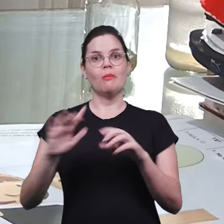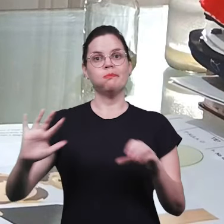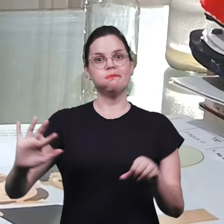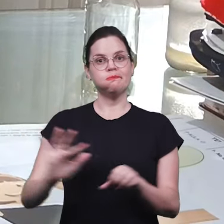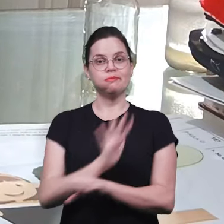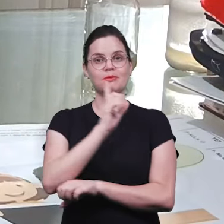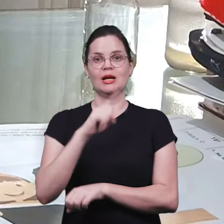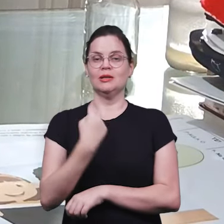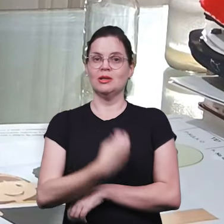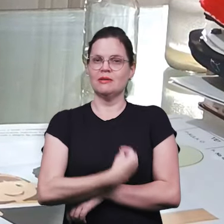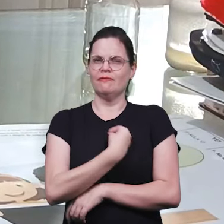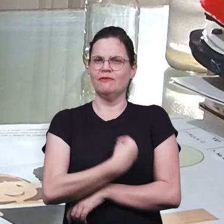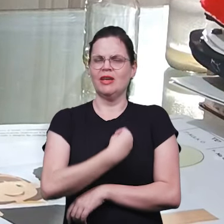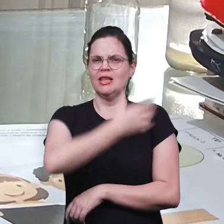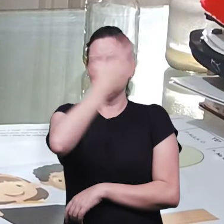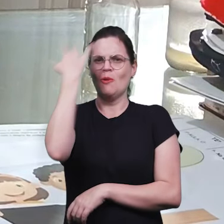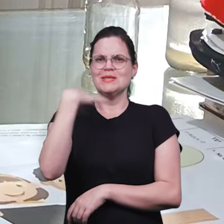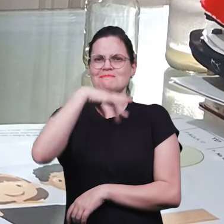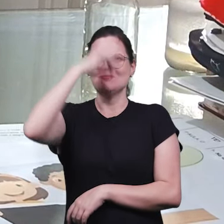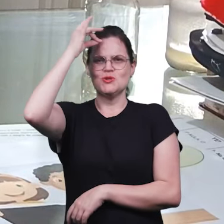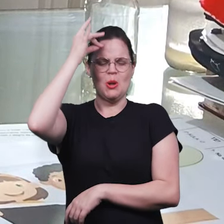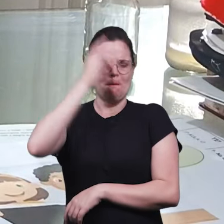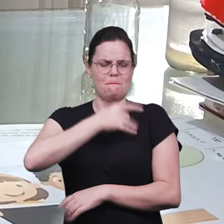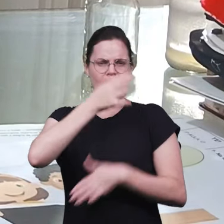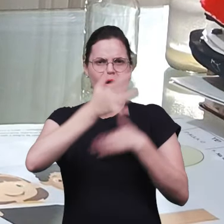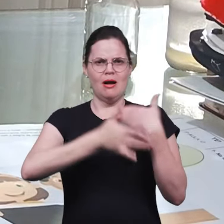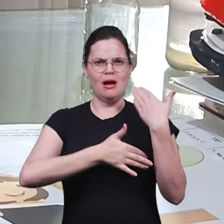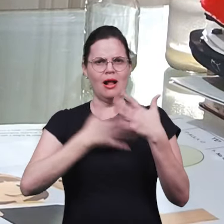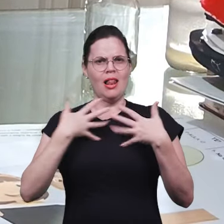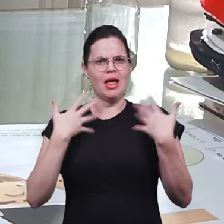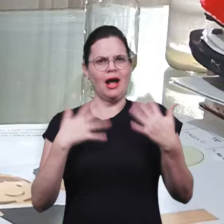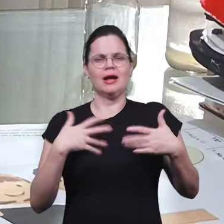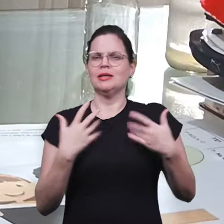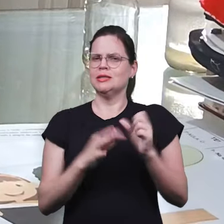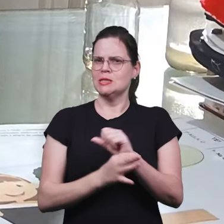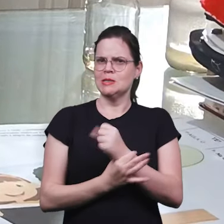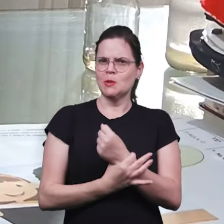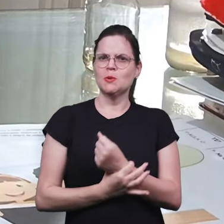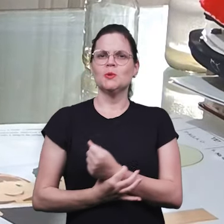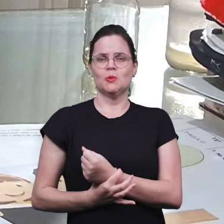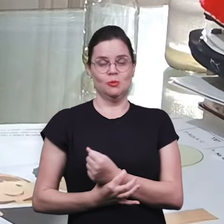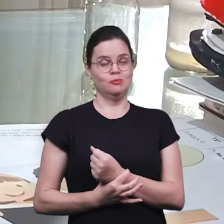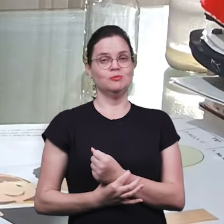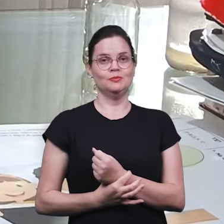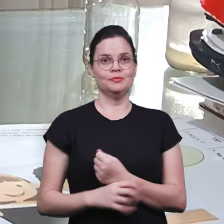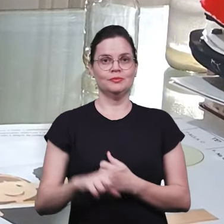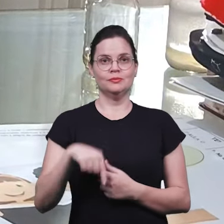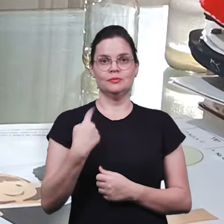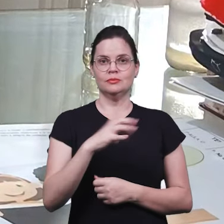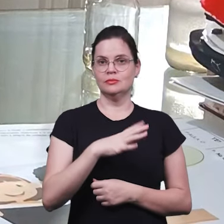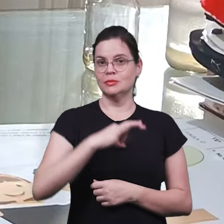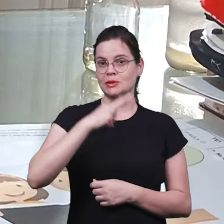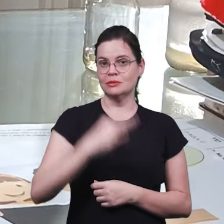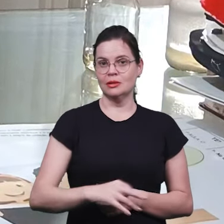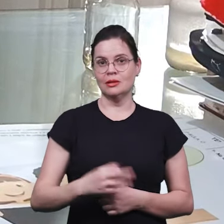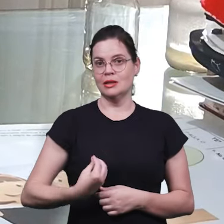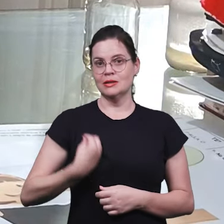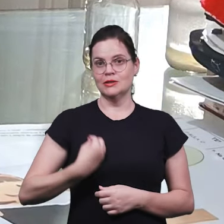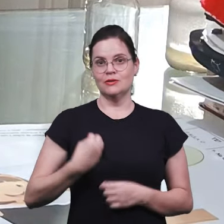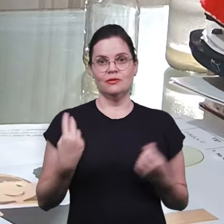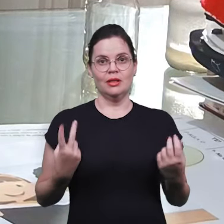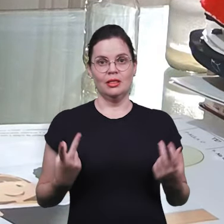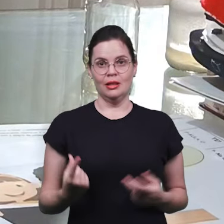o nosso ser, que enche a nossa alma de alegria, de segurança. Olha, traz a certeza de vida